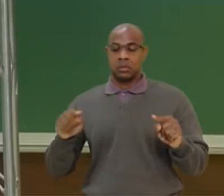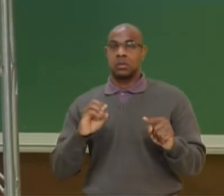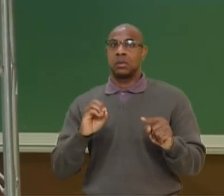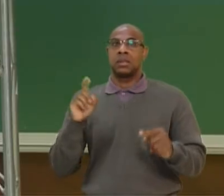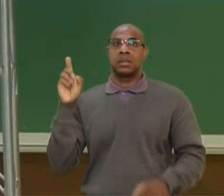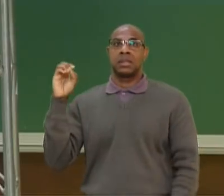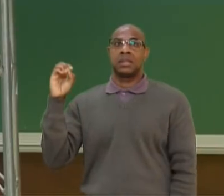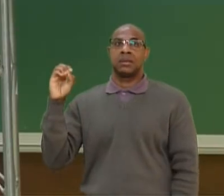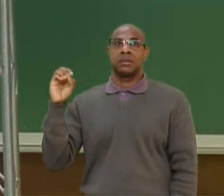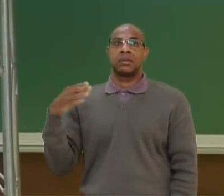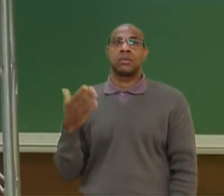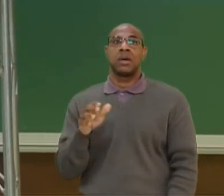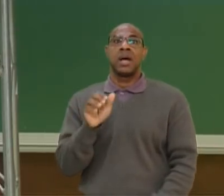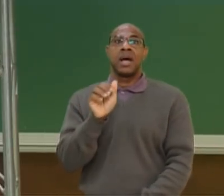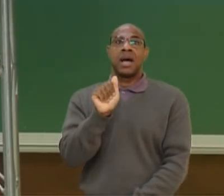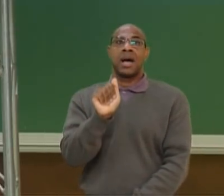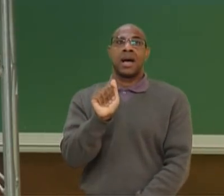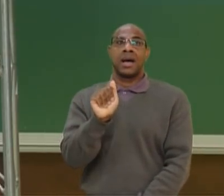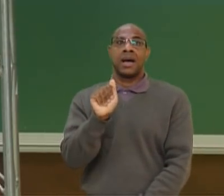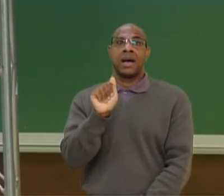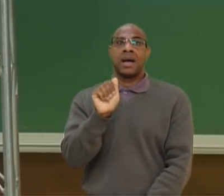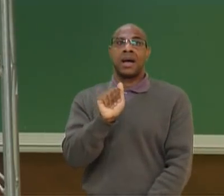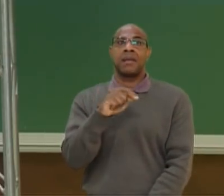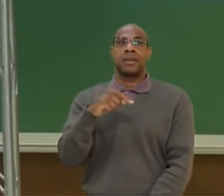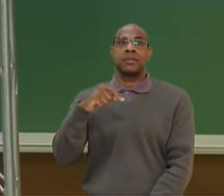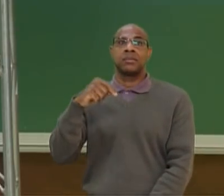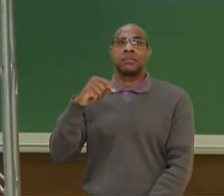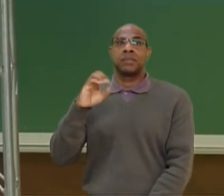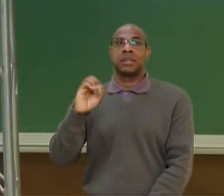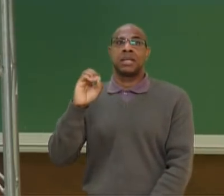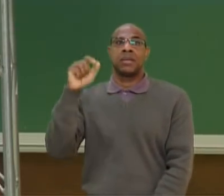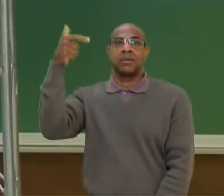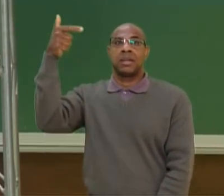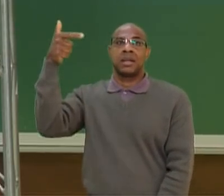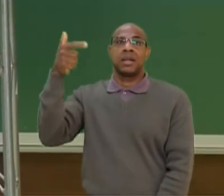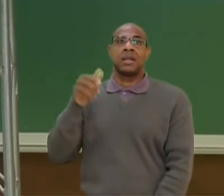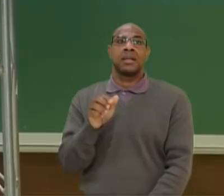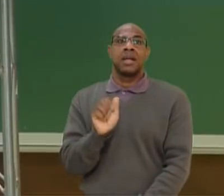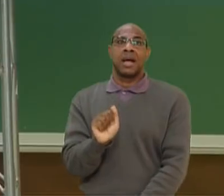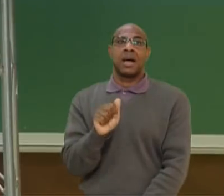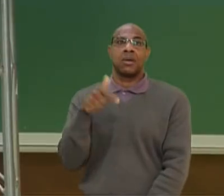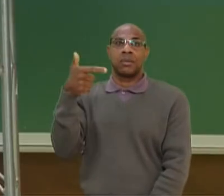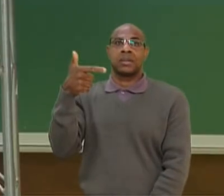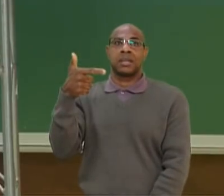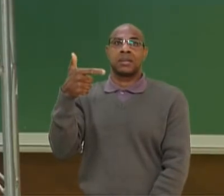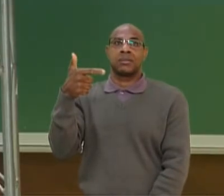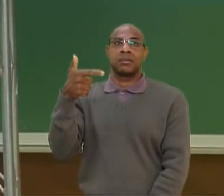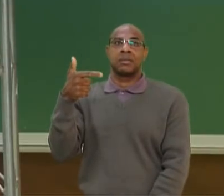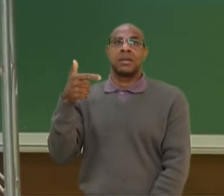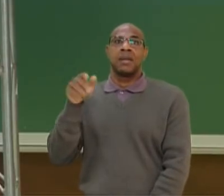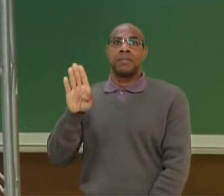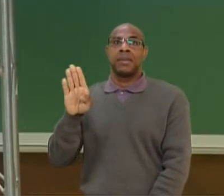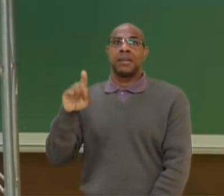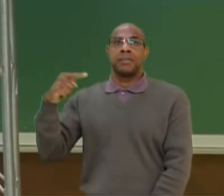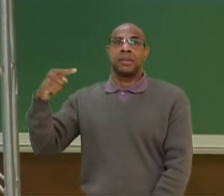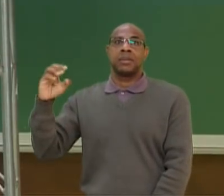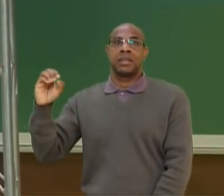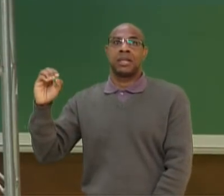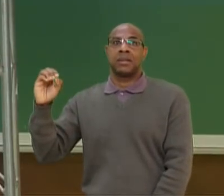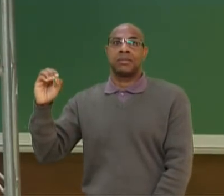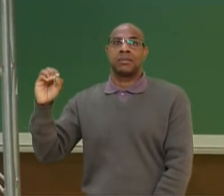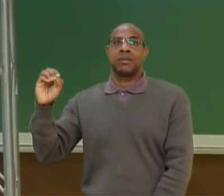ficou A menos 0, A, vai ficar A ao quadrado. B menos 0, B ao quadrado. Portanto,